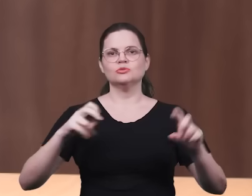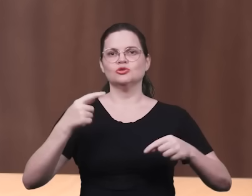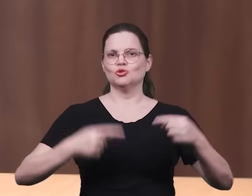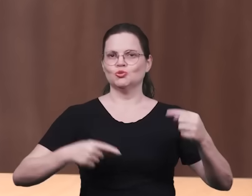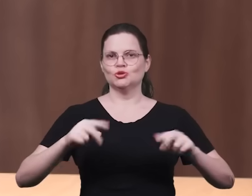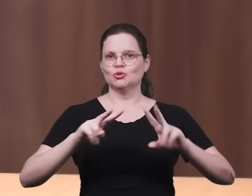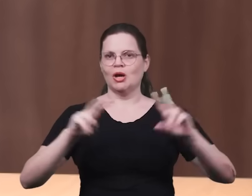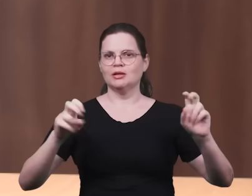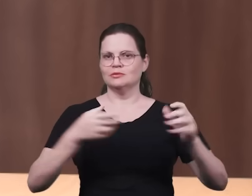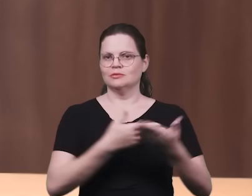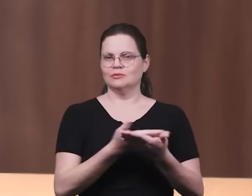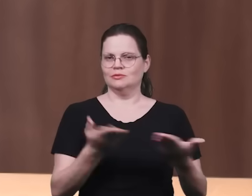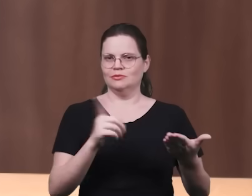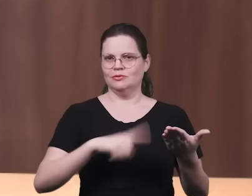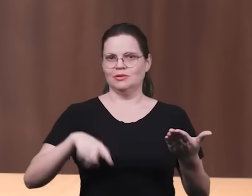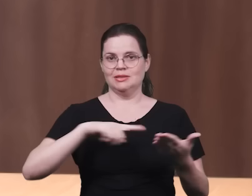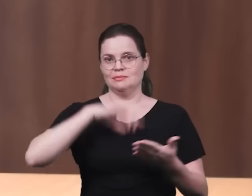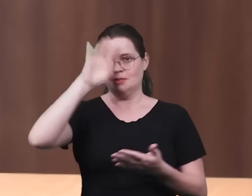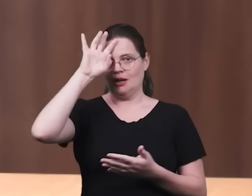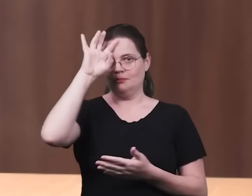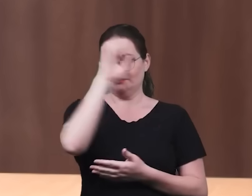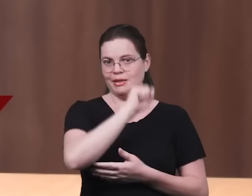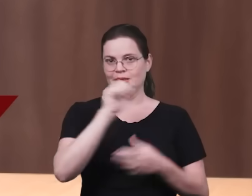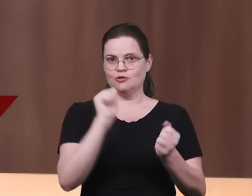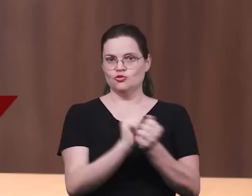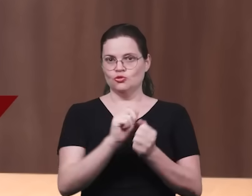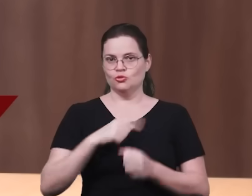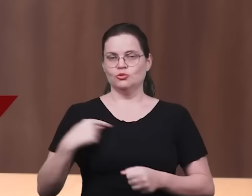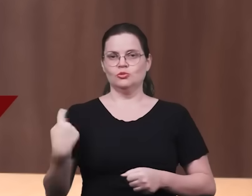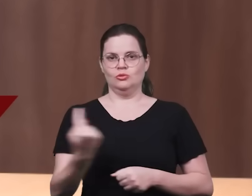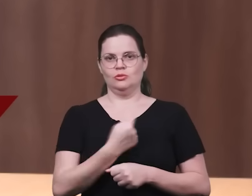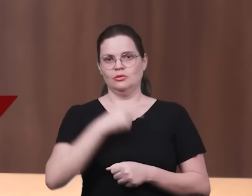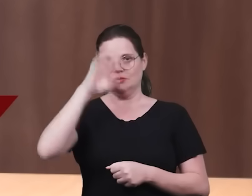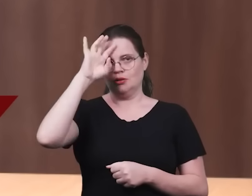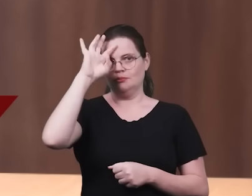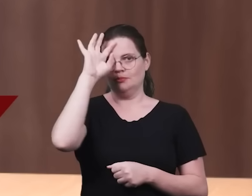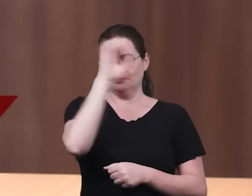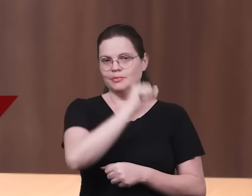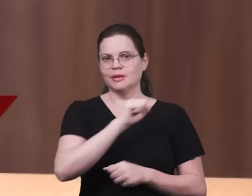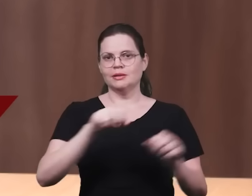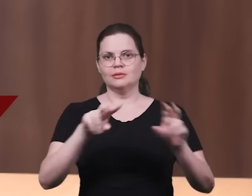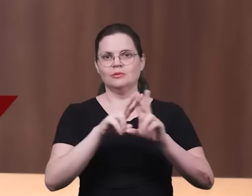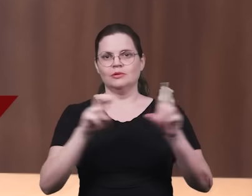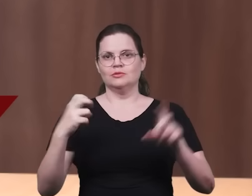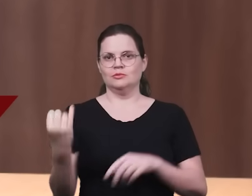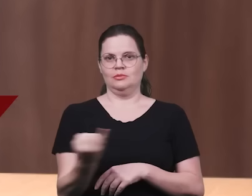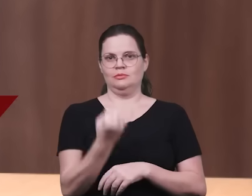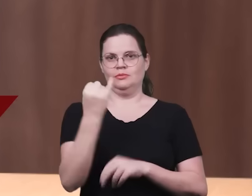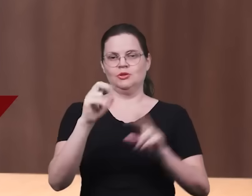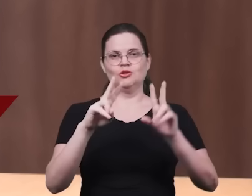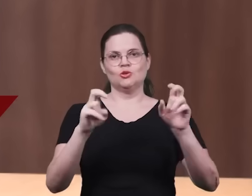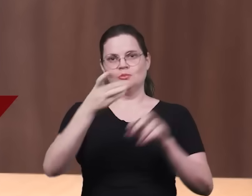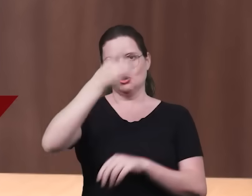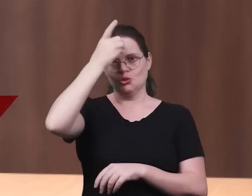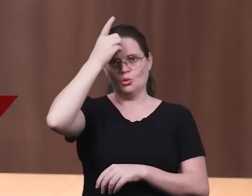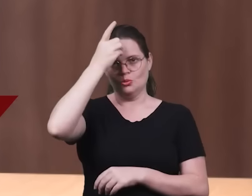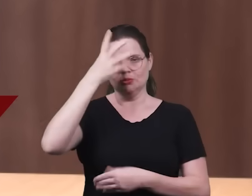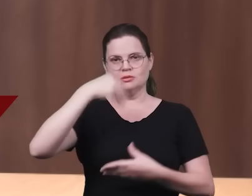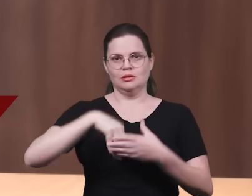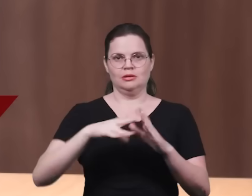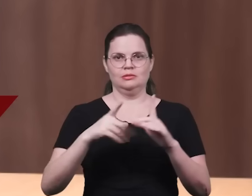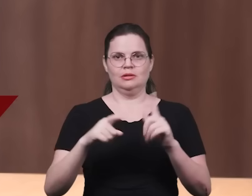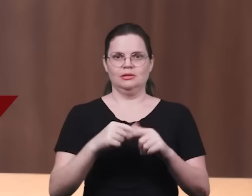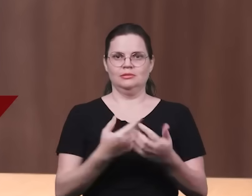com os irmãos aqui, para aprender, até entre nós aqui, aprender mais desse assunto importante, são os dons espirituais na vida da